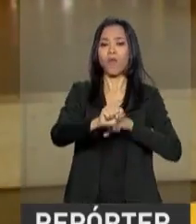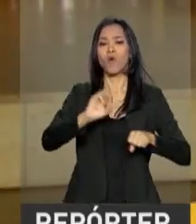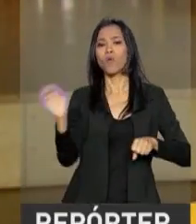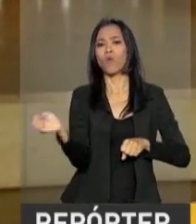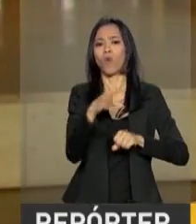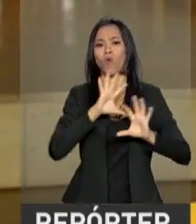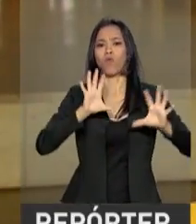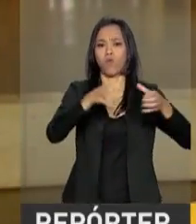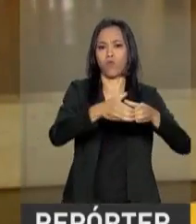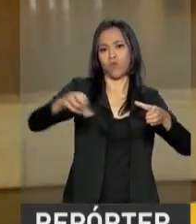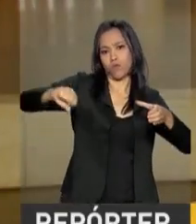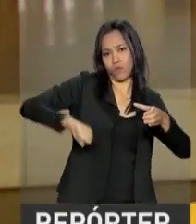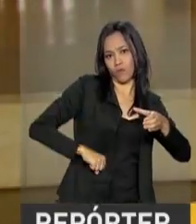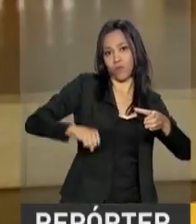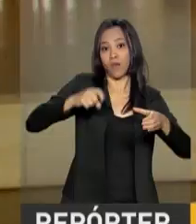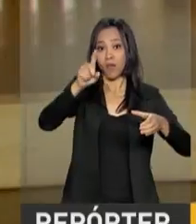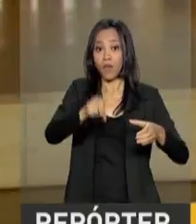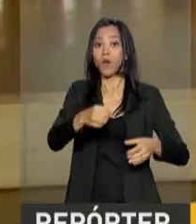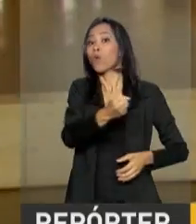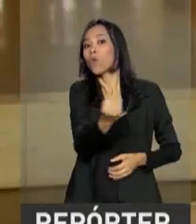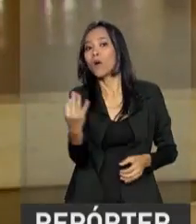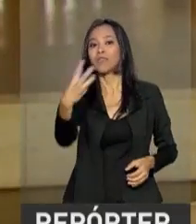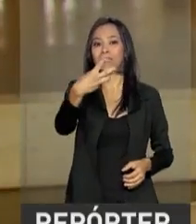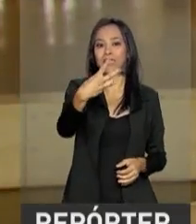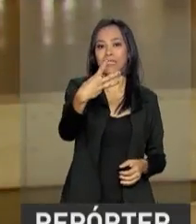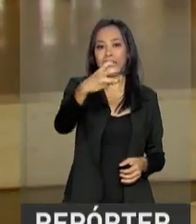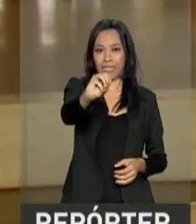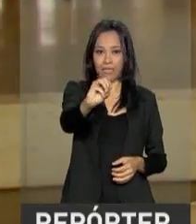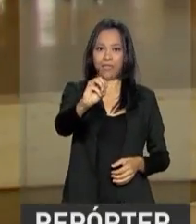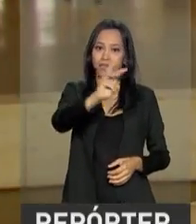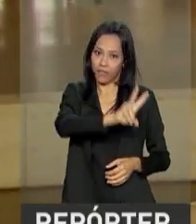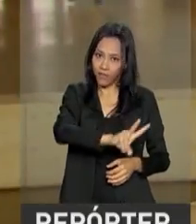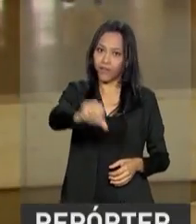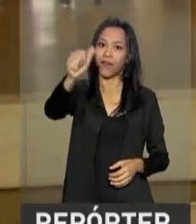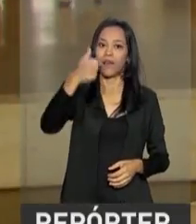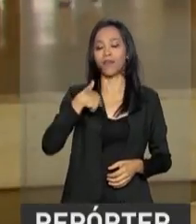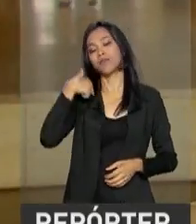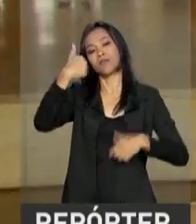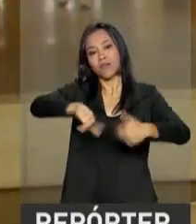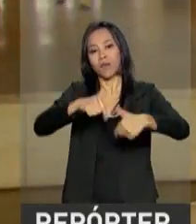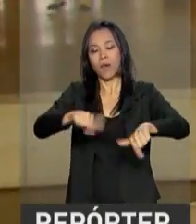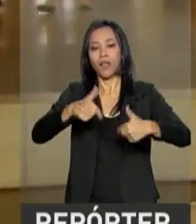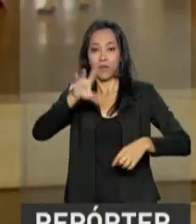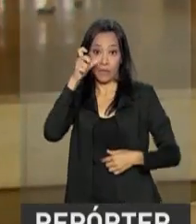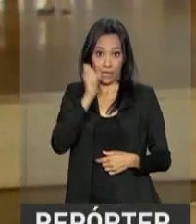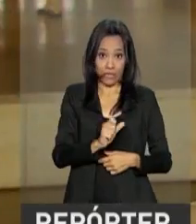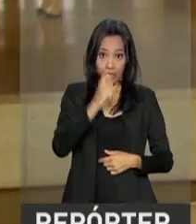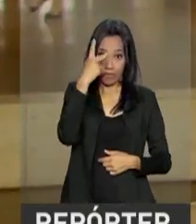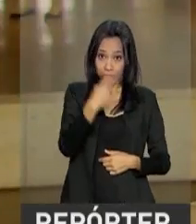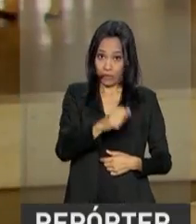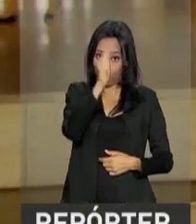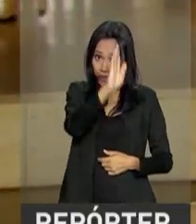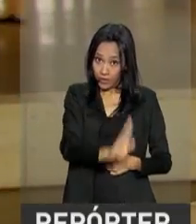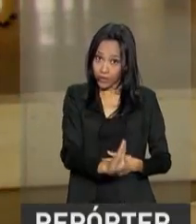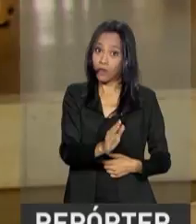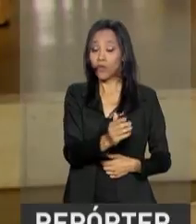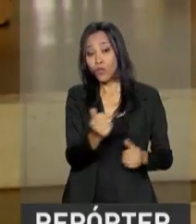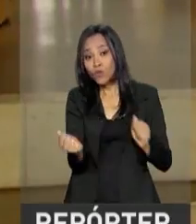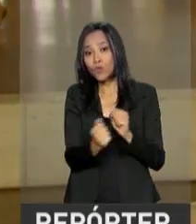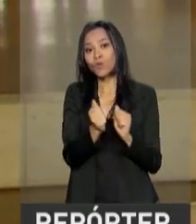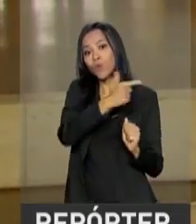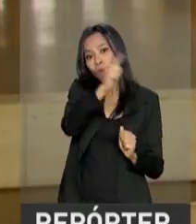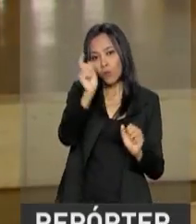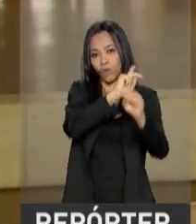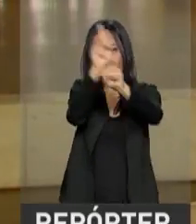de servidores da carreira. São 30 diplomatas que vão atuar na defesa dos interesses do país junto a outras